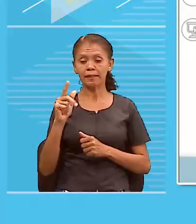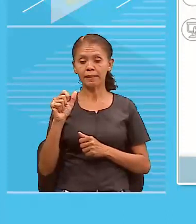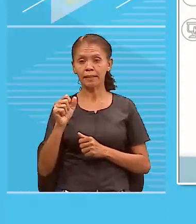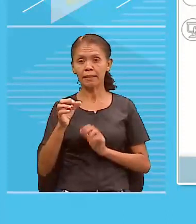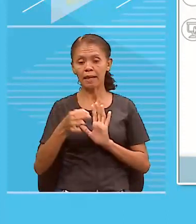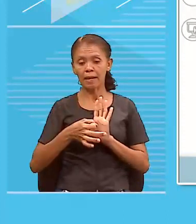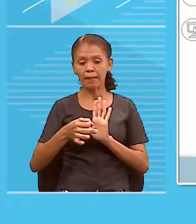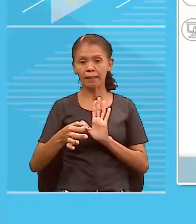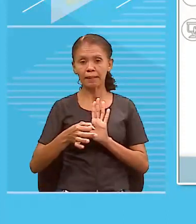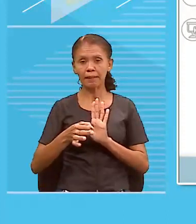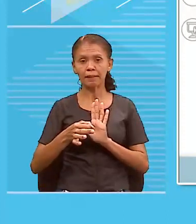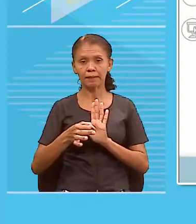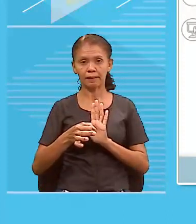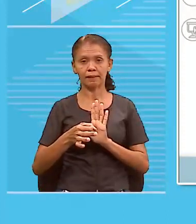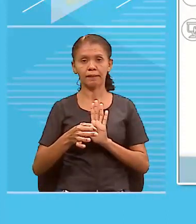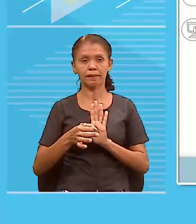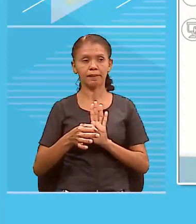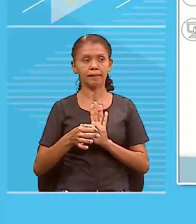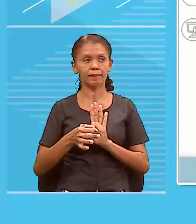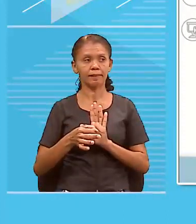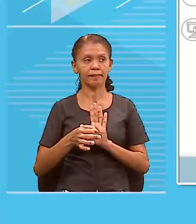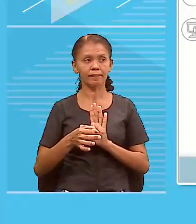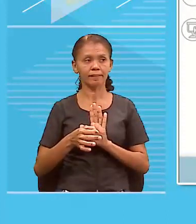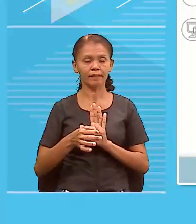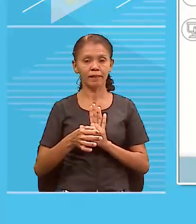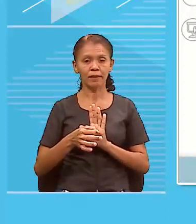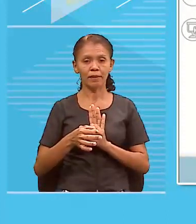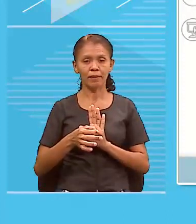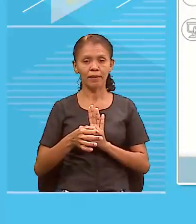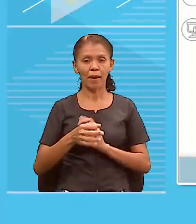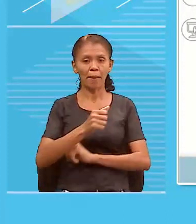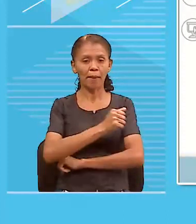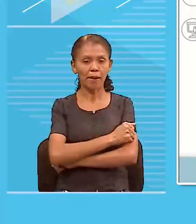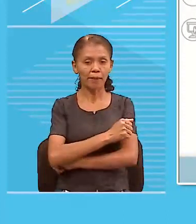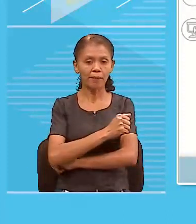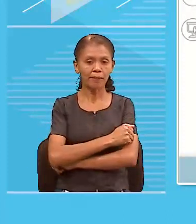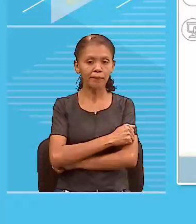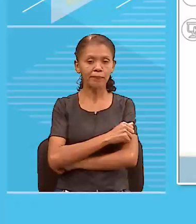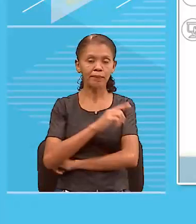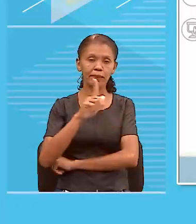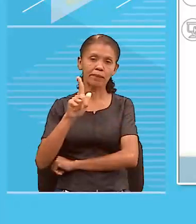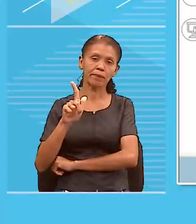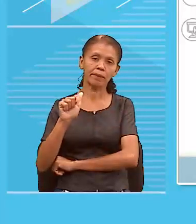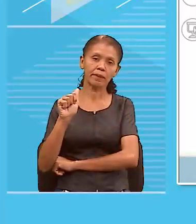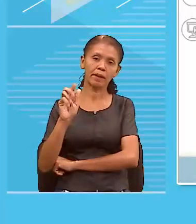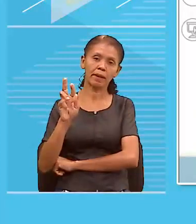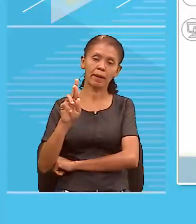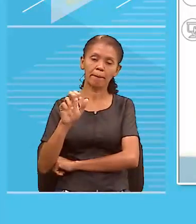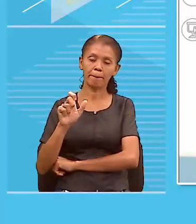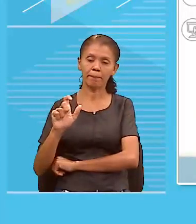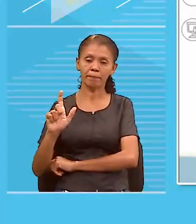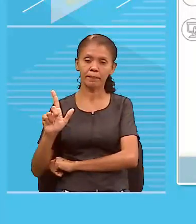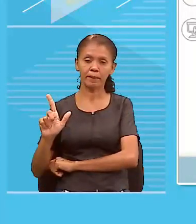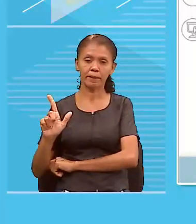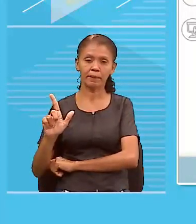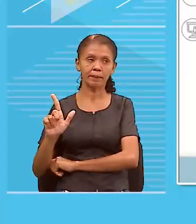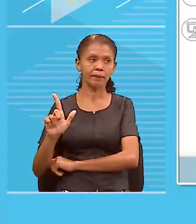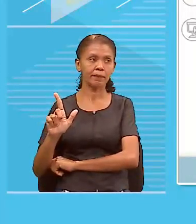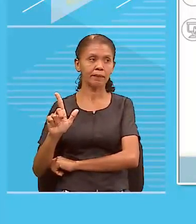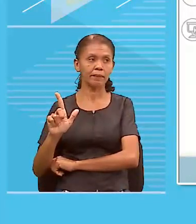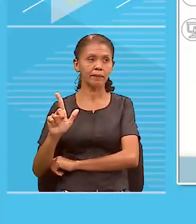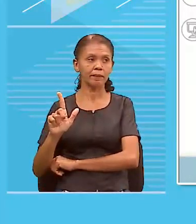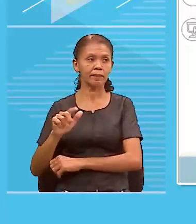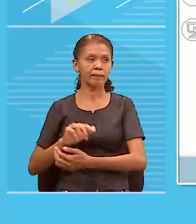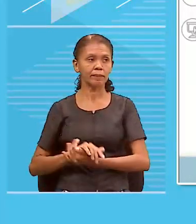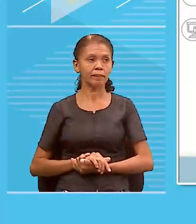várias textos né Gabriel não sei que é muito ácido aqui no canal educação e participativo no nosso chat aí no YouTube Você pode